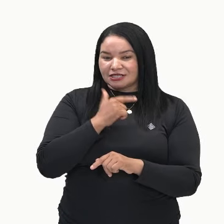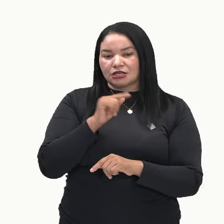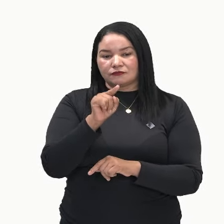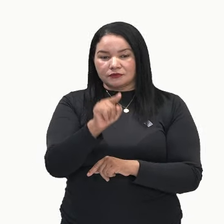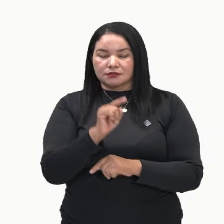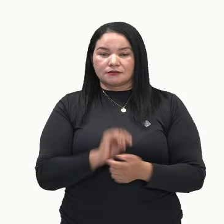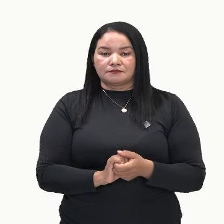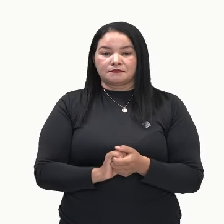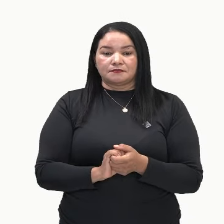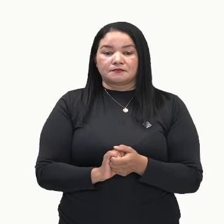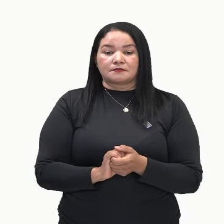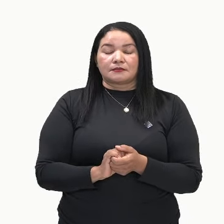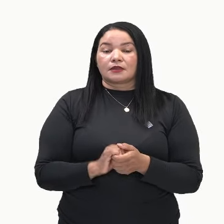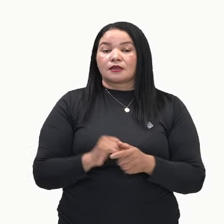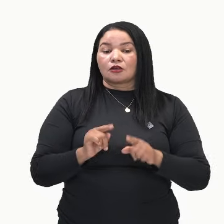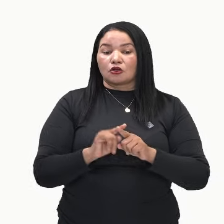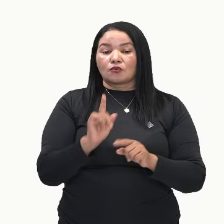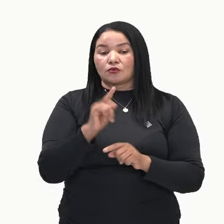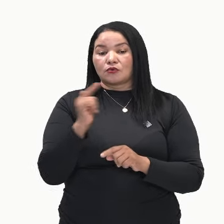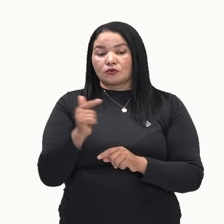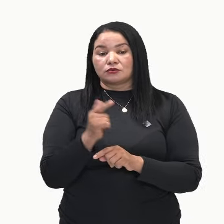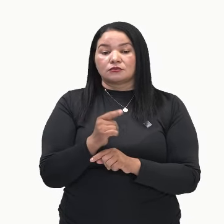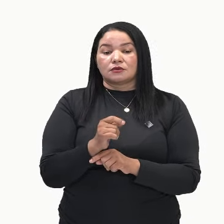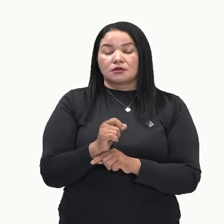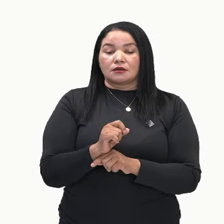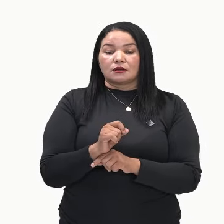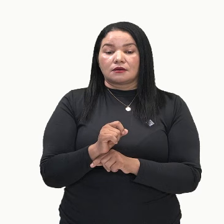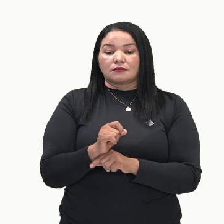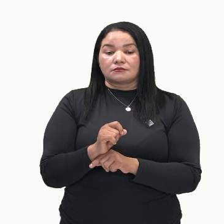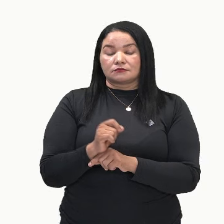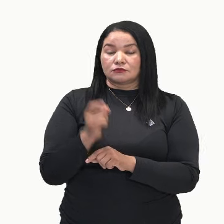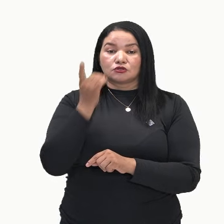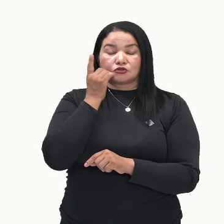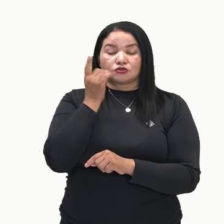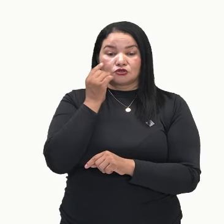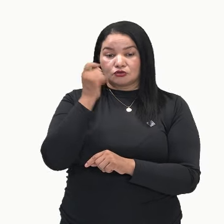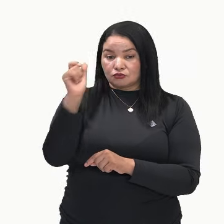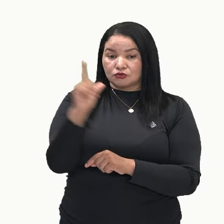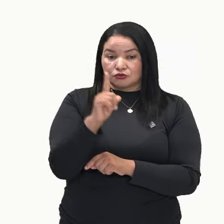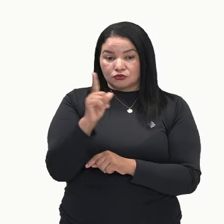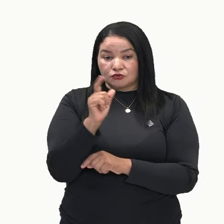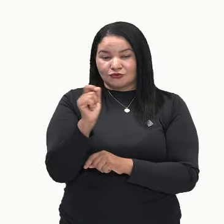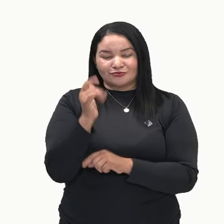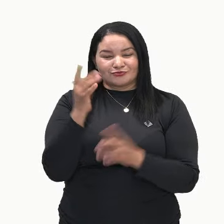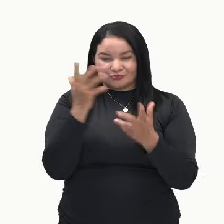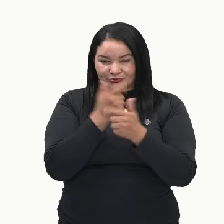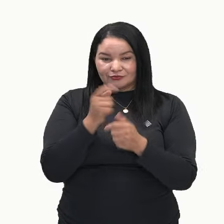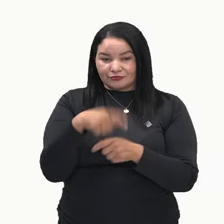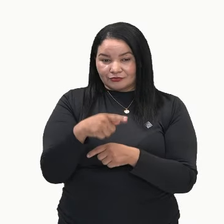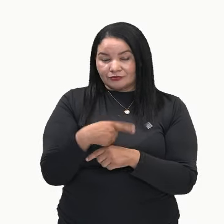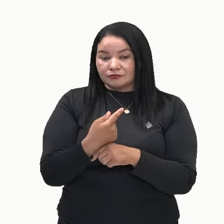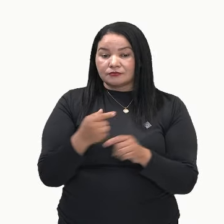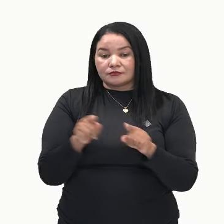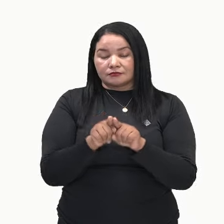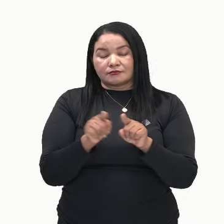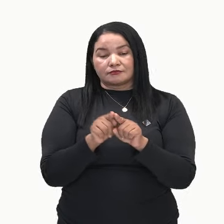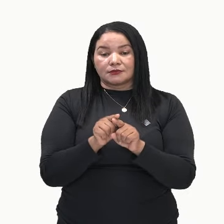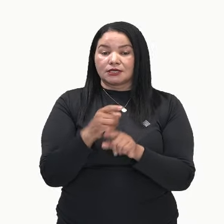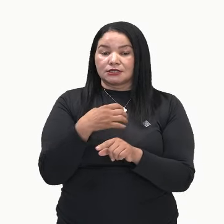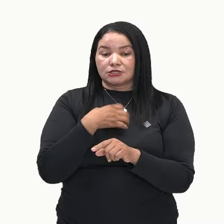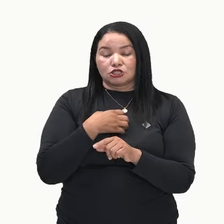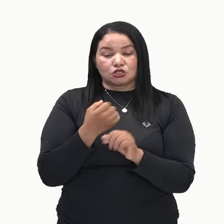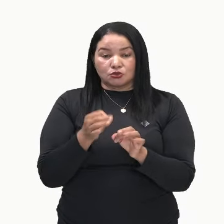que belo dia de sol, proferindo aí uma opinião a respeito do dia, que belo dia de sol, eu transmito através da minha